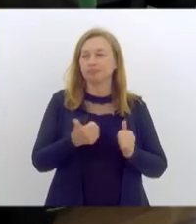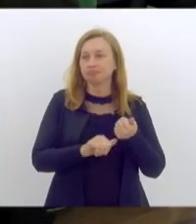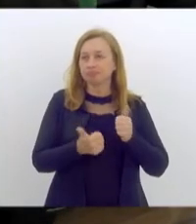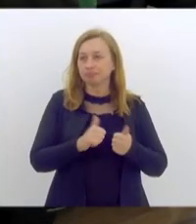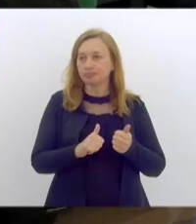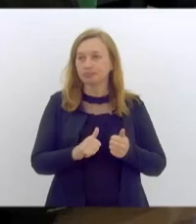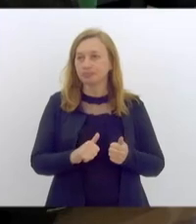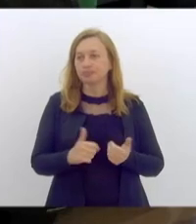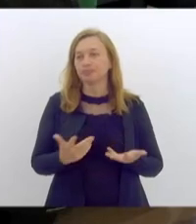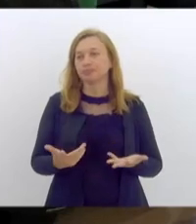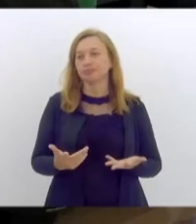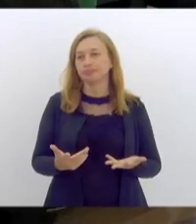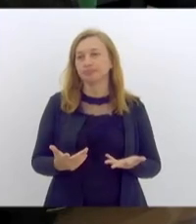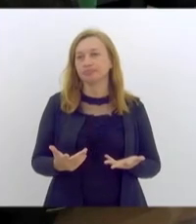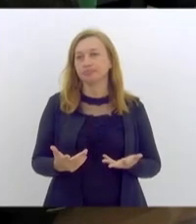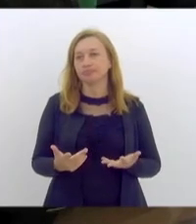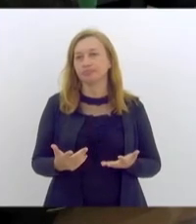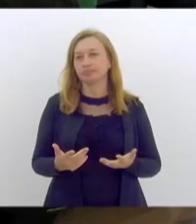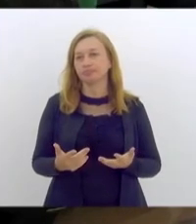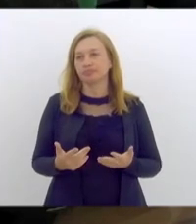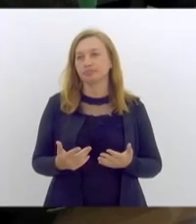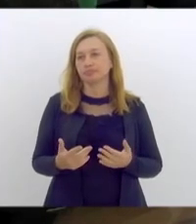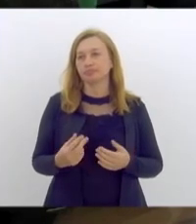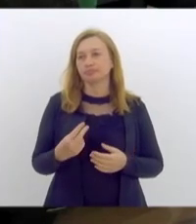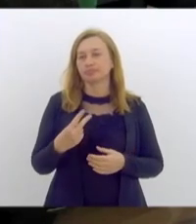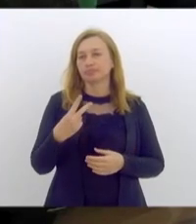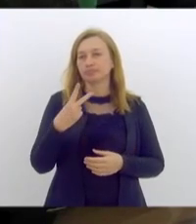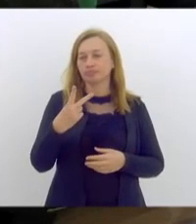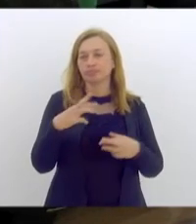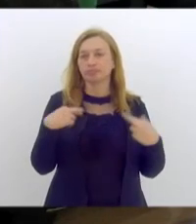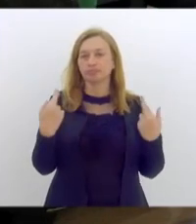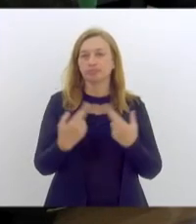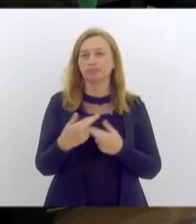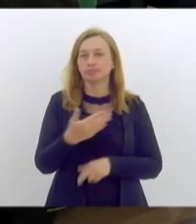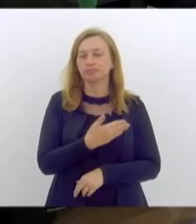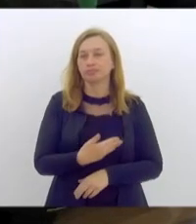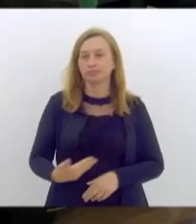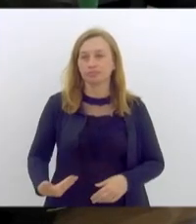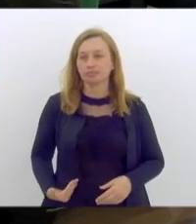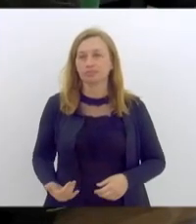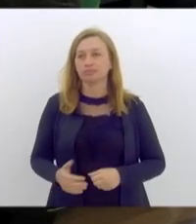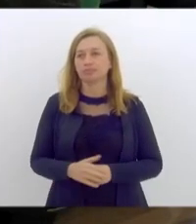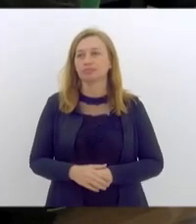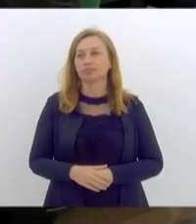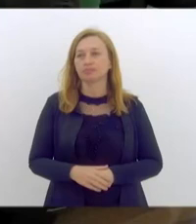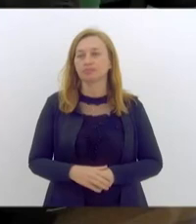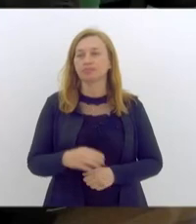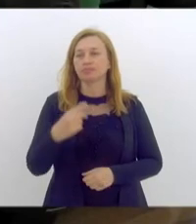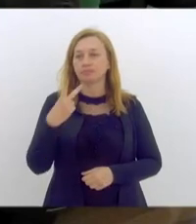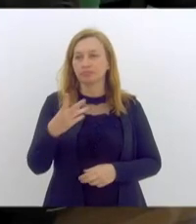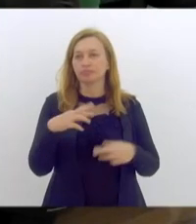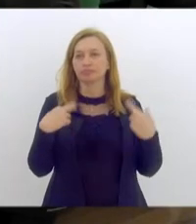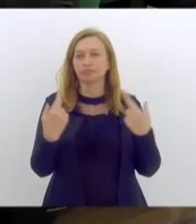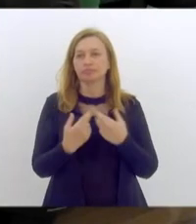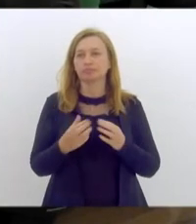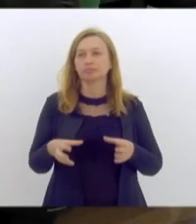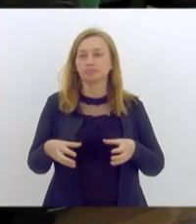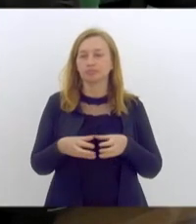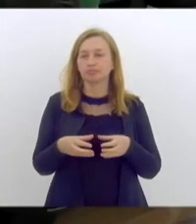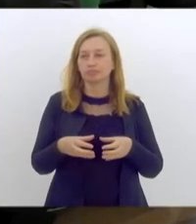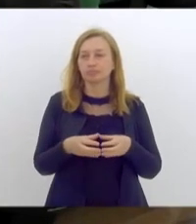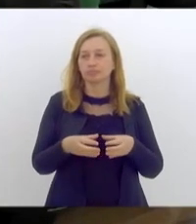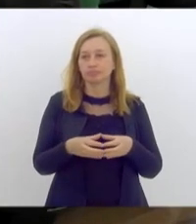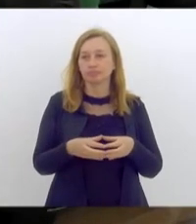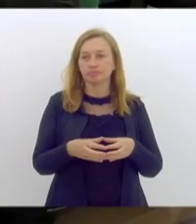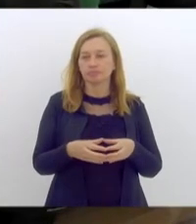gerou aqui um impasse menos duas audiências públicas duas reuniões conjuntas da